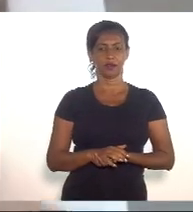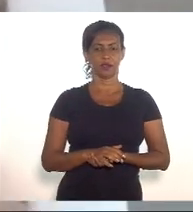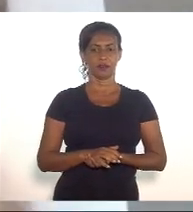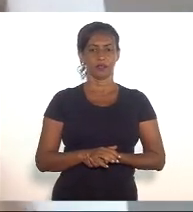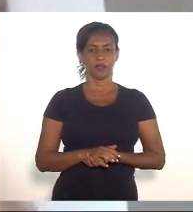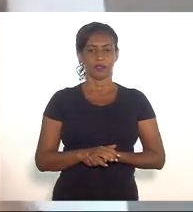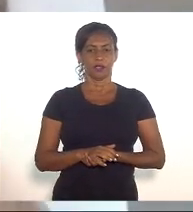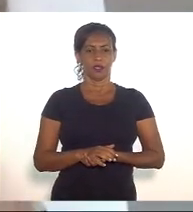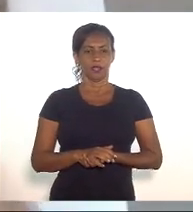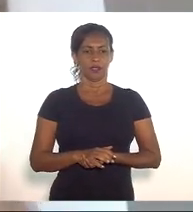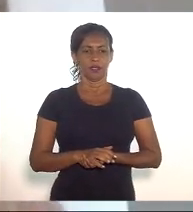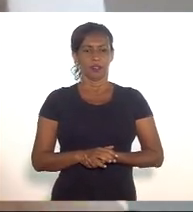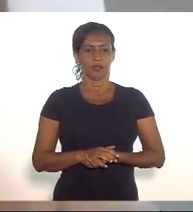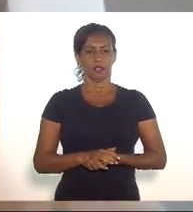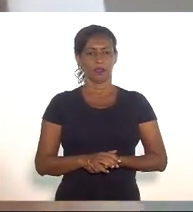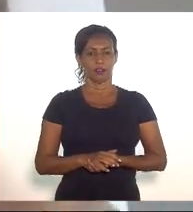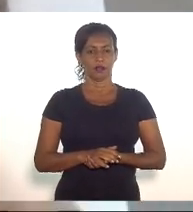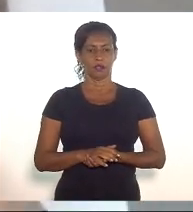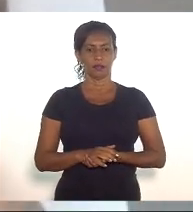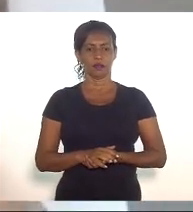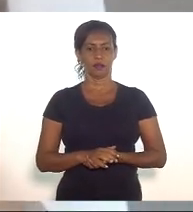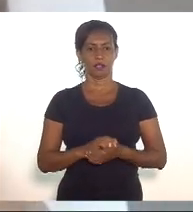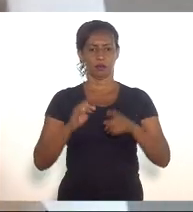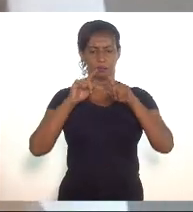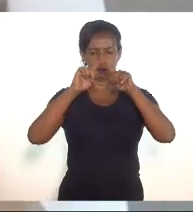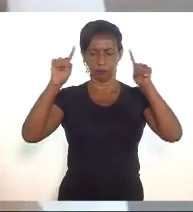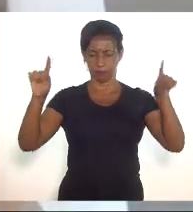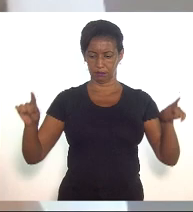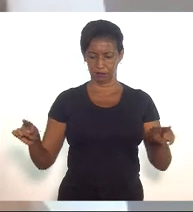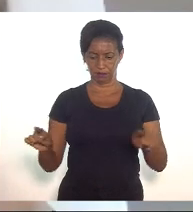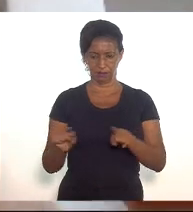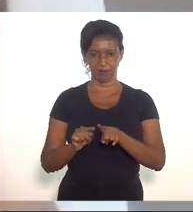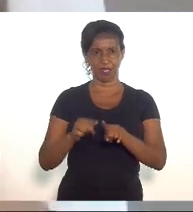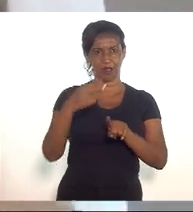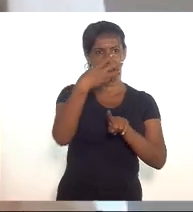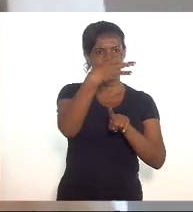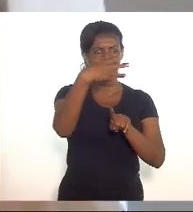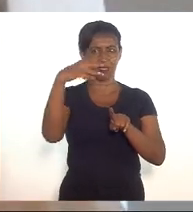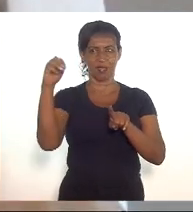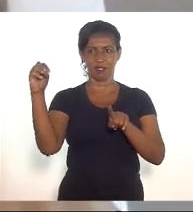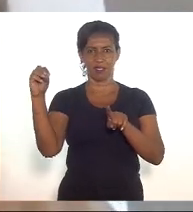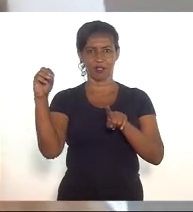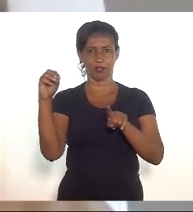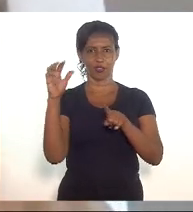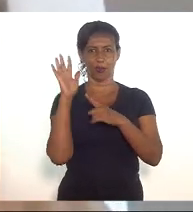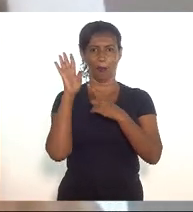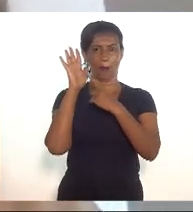painel com mais de 300 indicadores, está em construção,